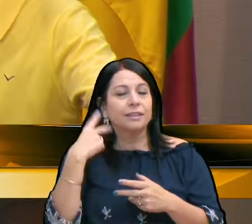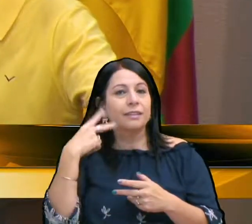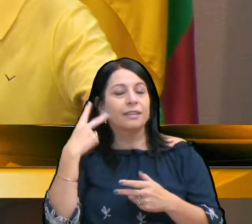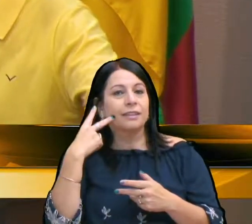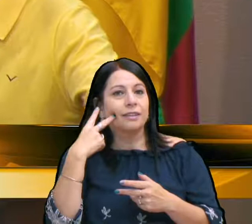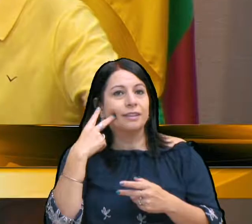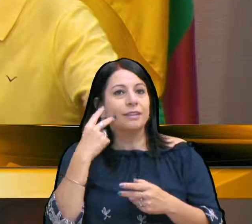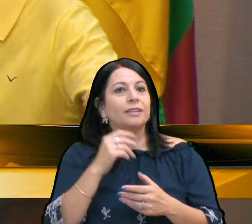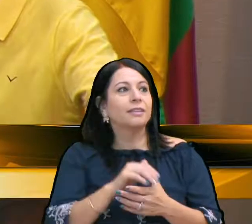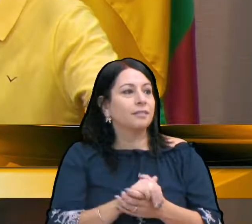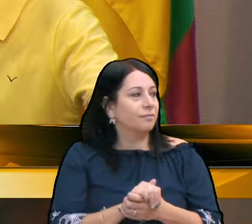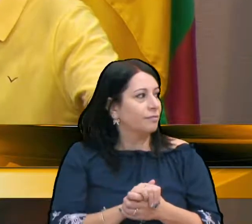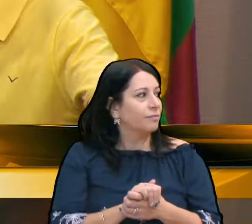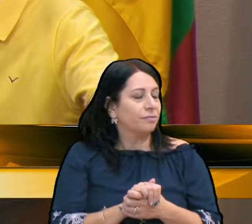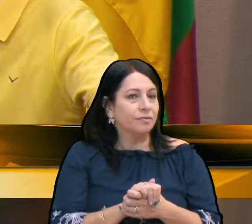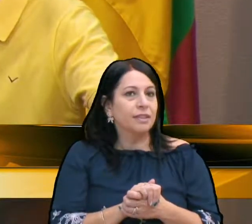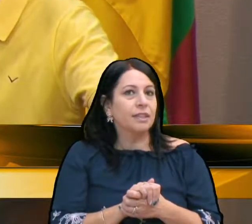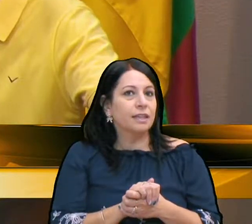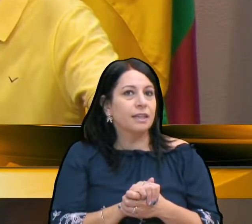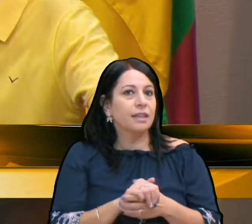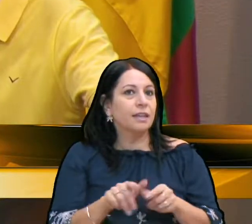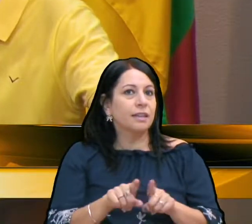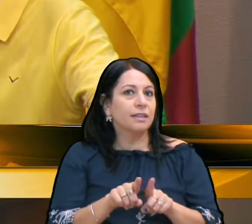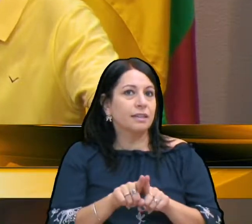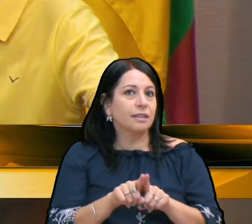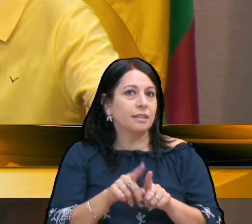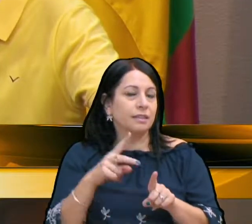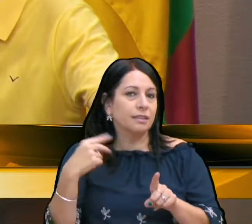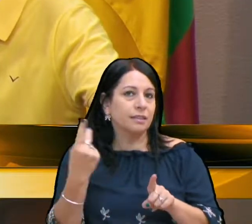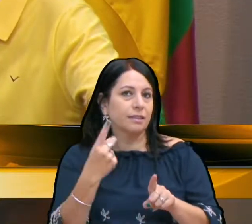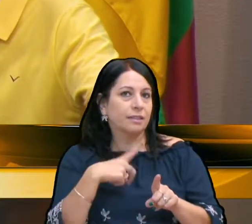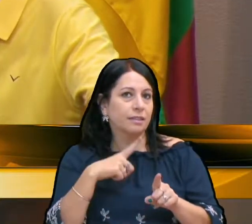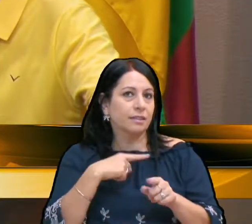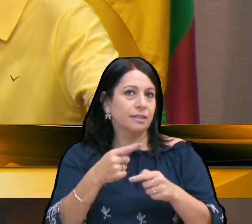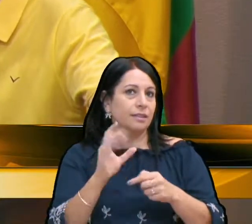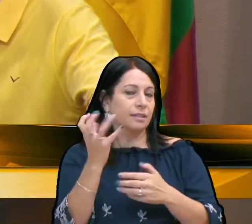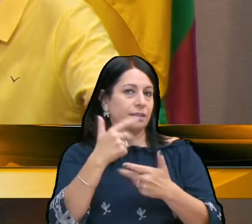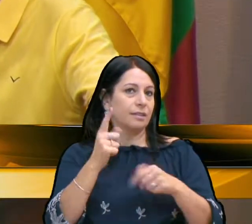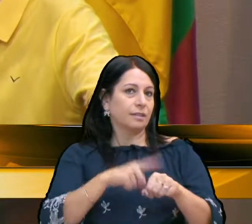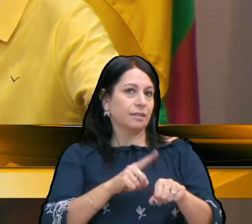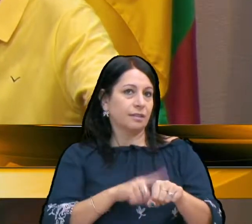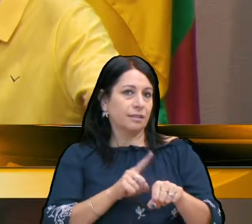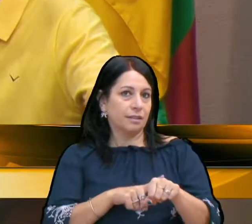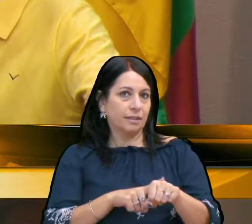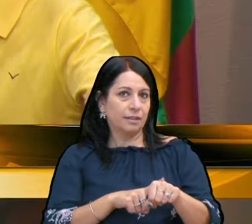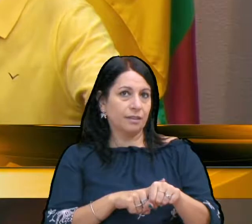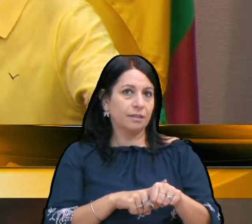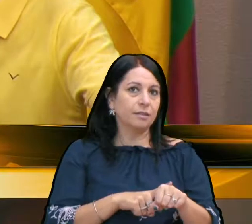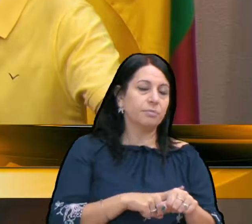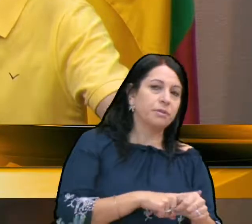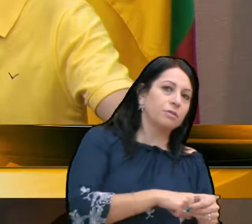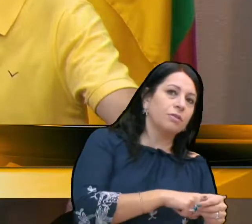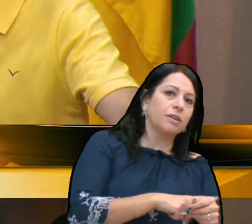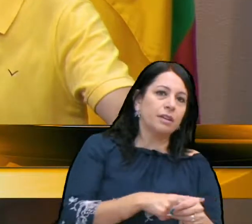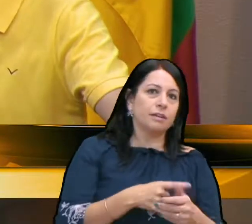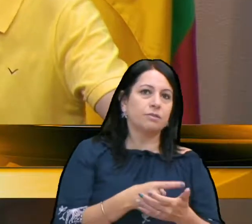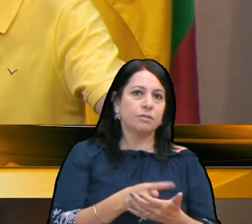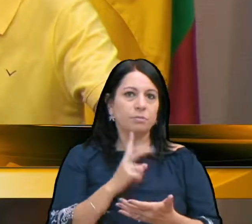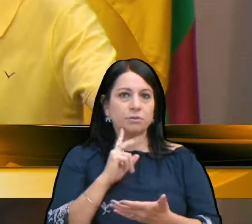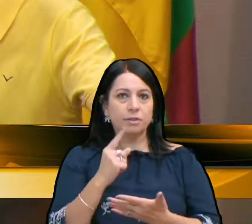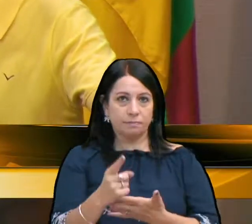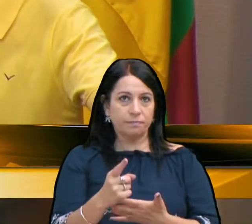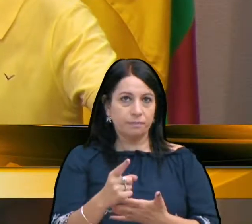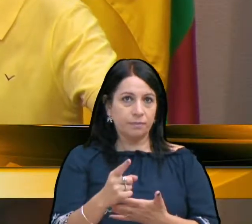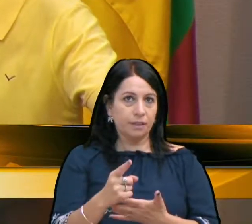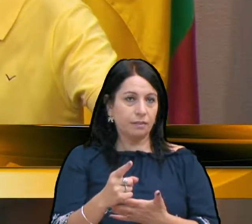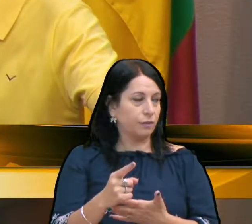sempre se envolveram com a Festa da Uva. Lá surgem problemas do nada e tu tem que resolver na hora. Tu não tem Tu não tem 40 horas